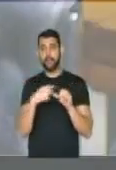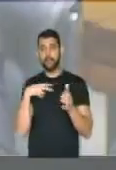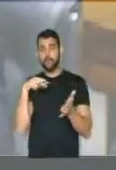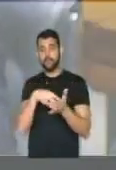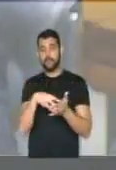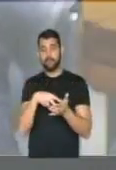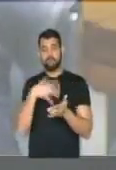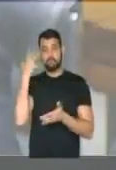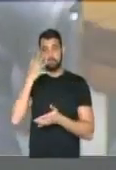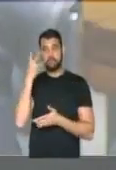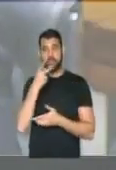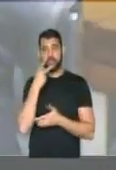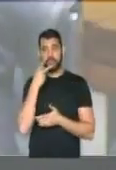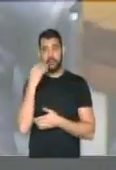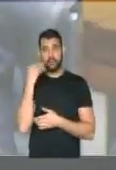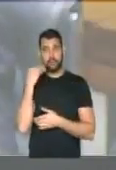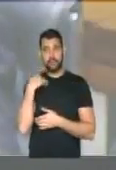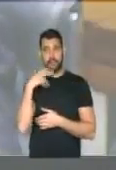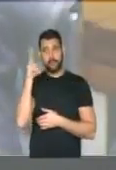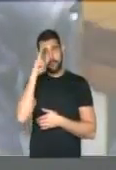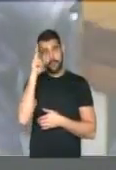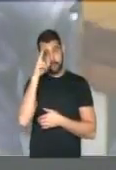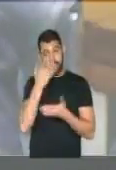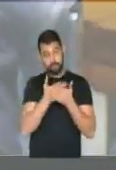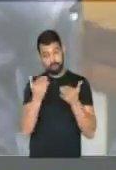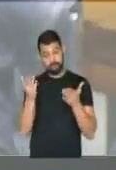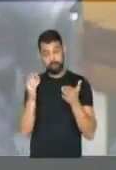aqui e fala dos banqueiros. Vamos lembrar